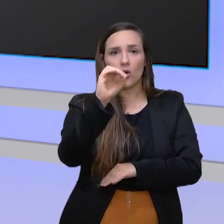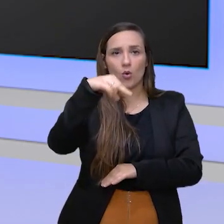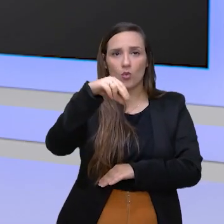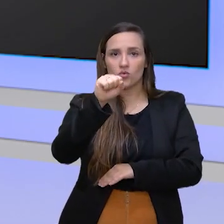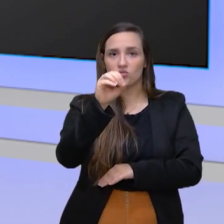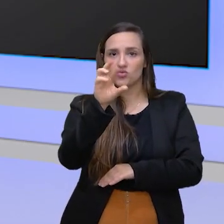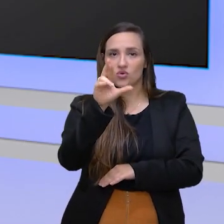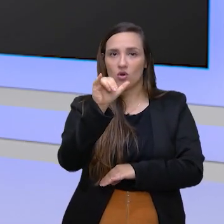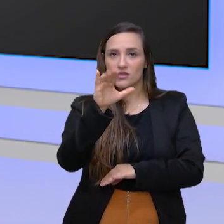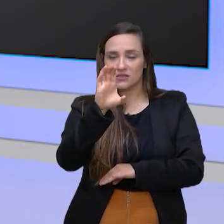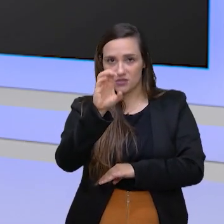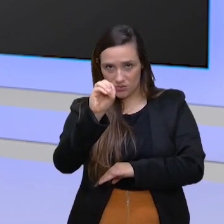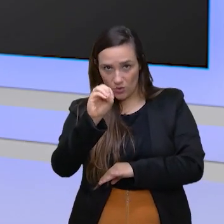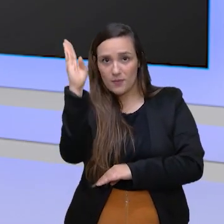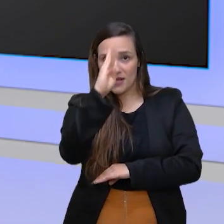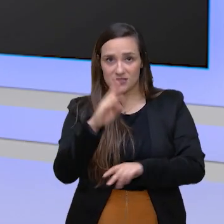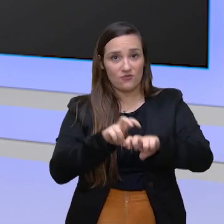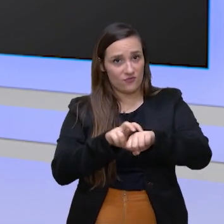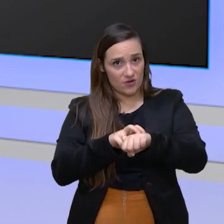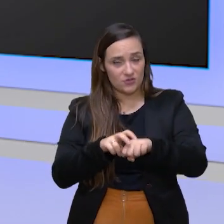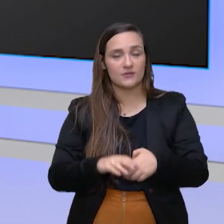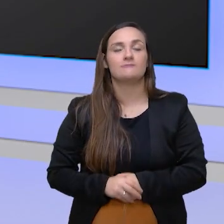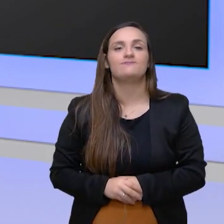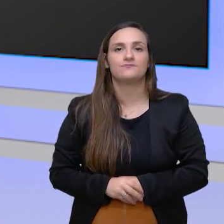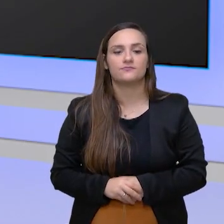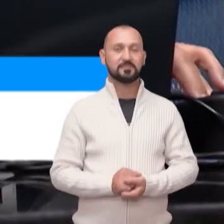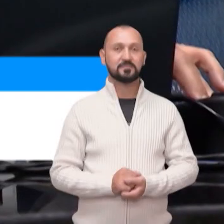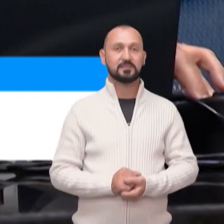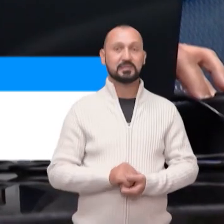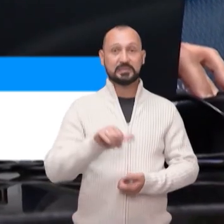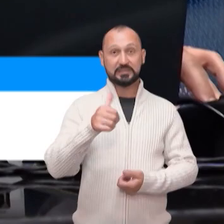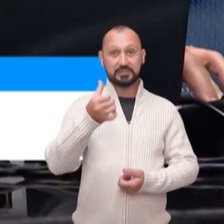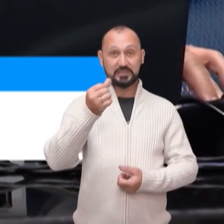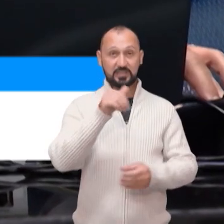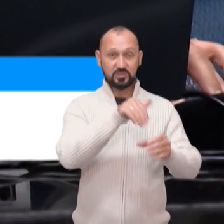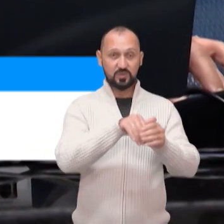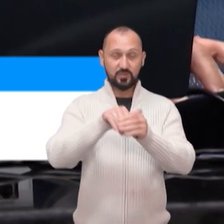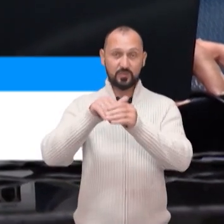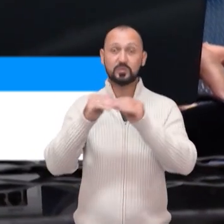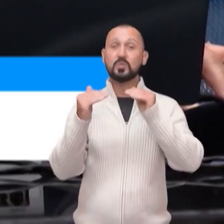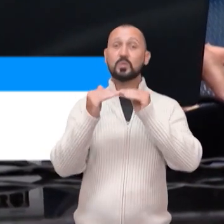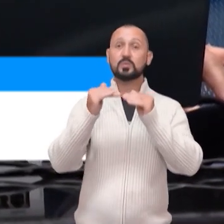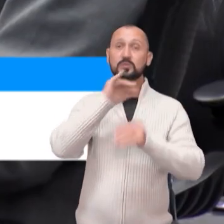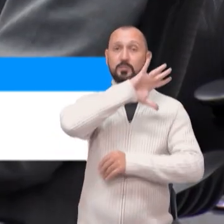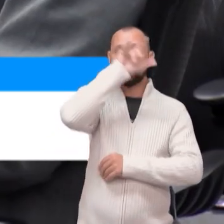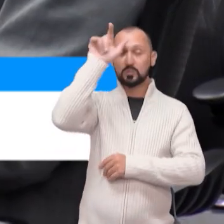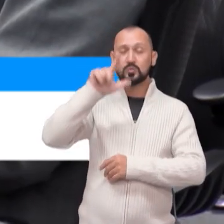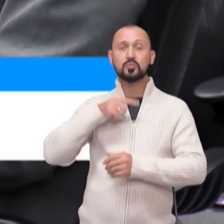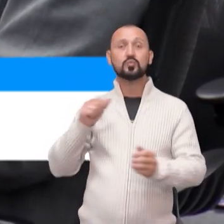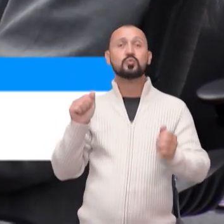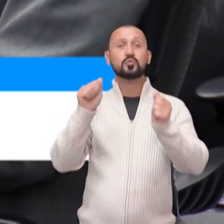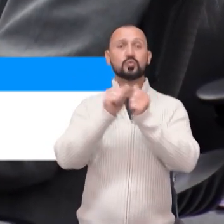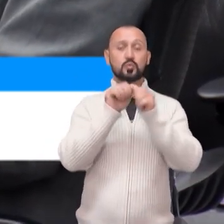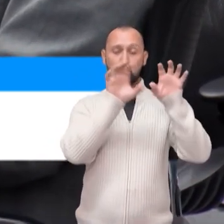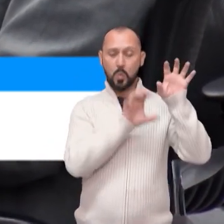Constituição Interestadual sobre o Clima, Consórcio Brasil Verde. Foram 16 votos favoráveis para que Mato